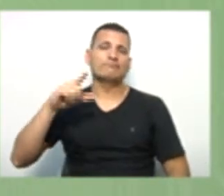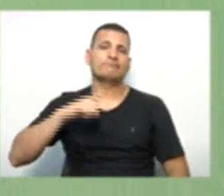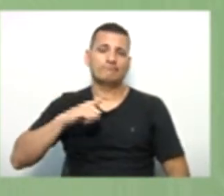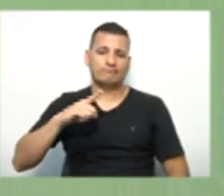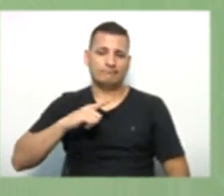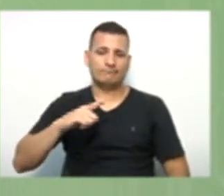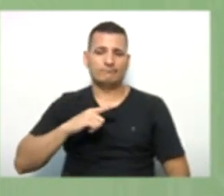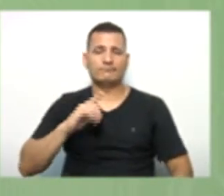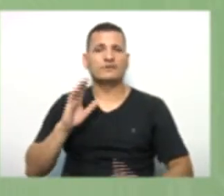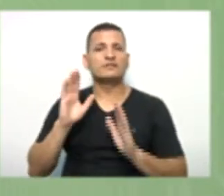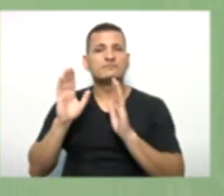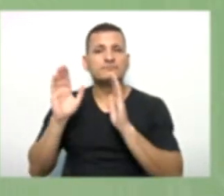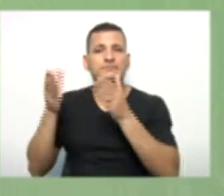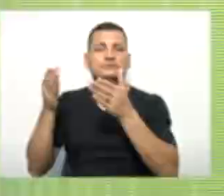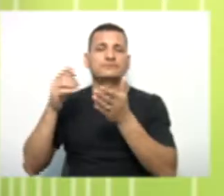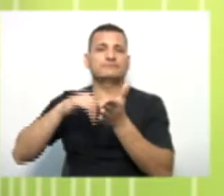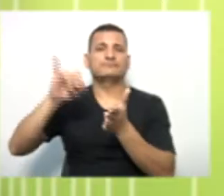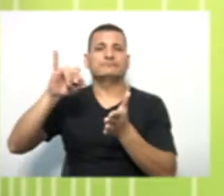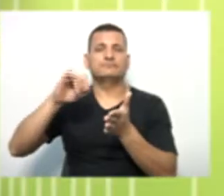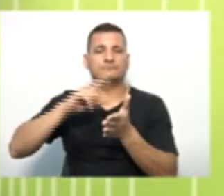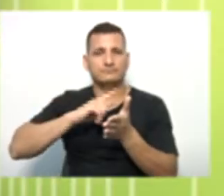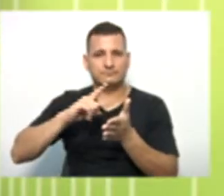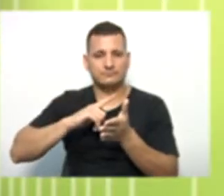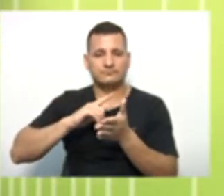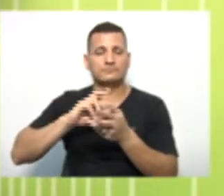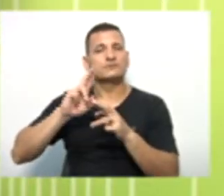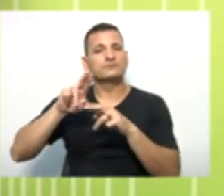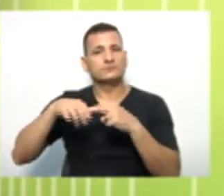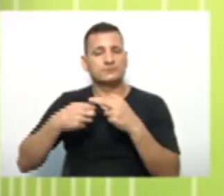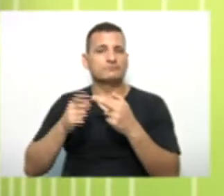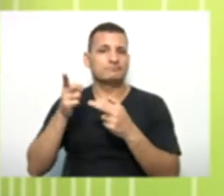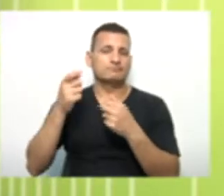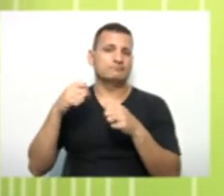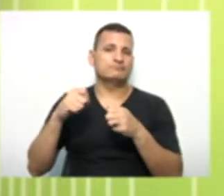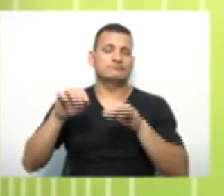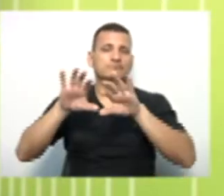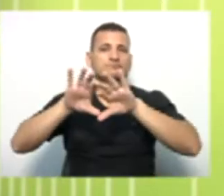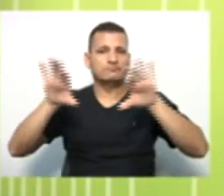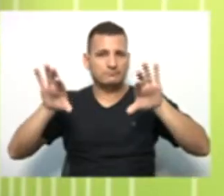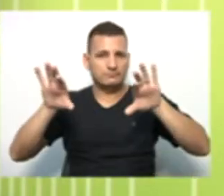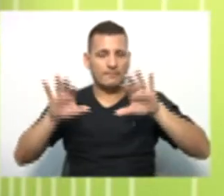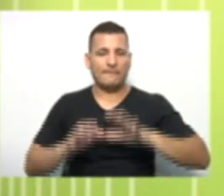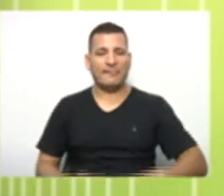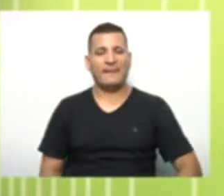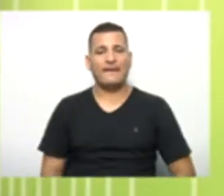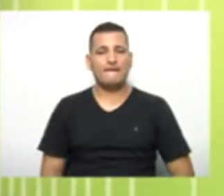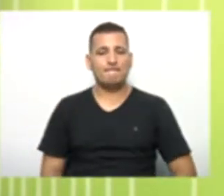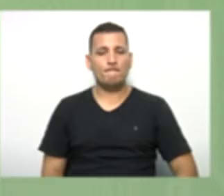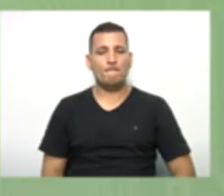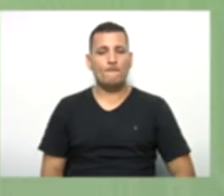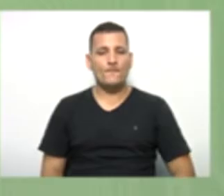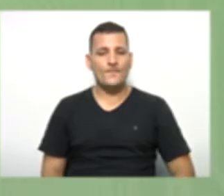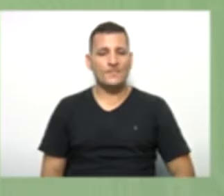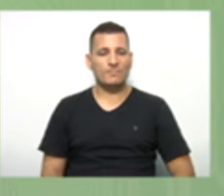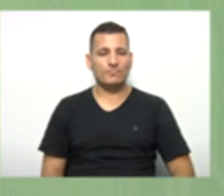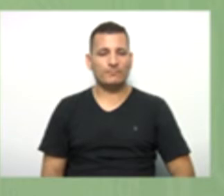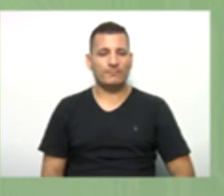tributação específica de alguns impostos. Por isso, ele precisa ser separado.